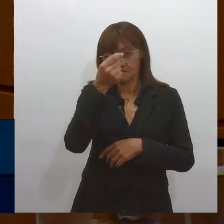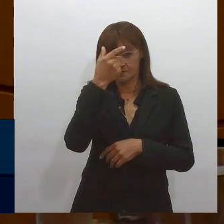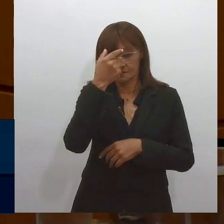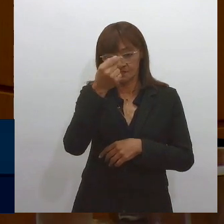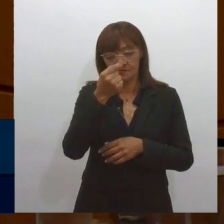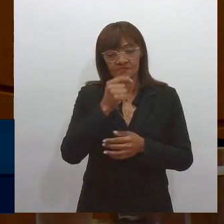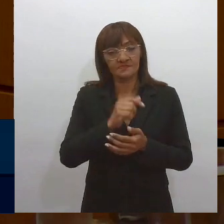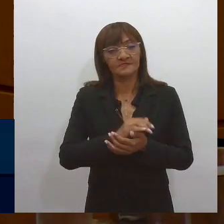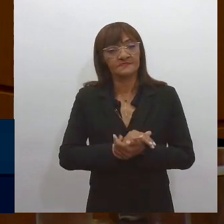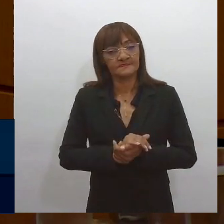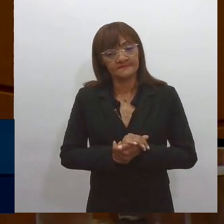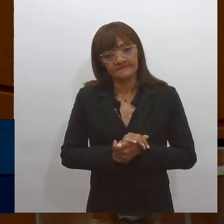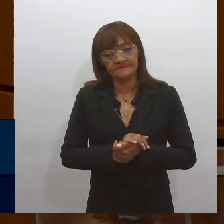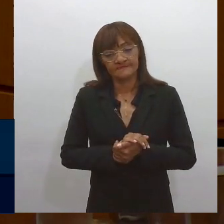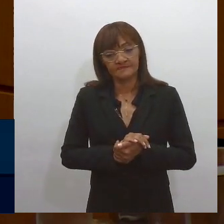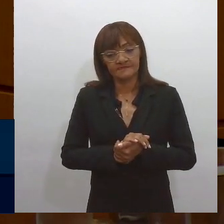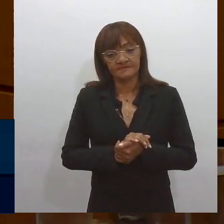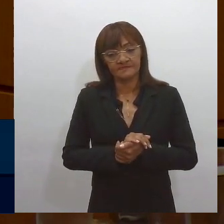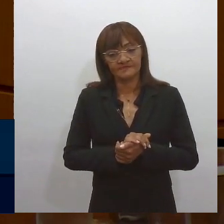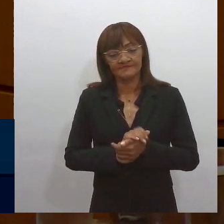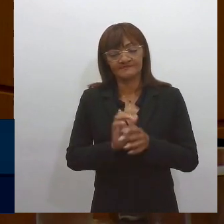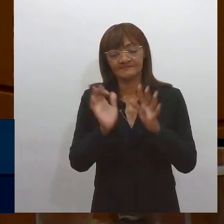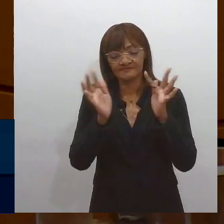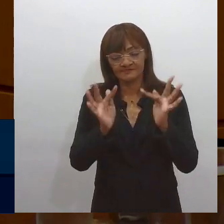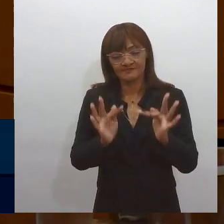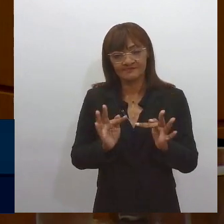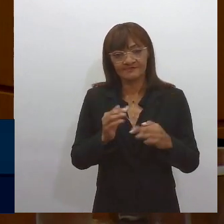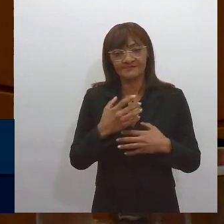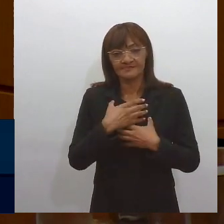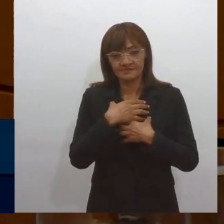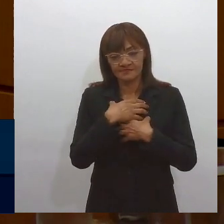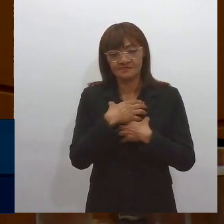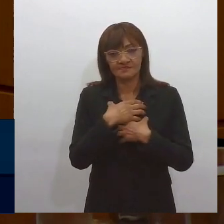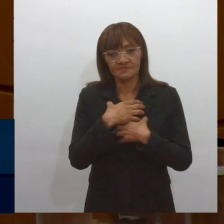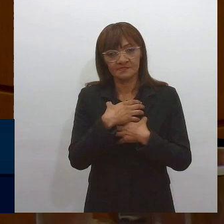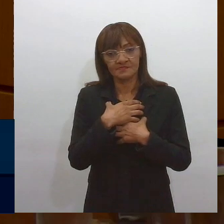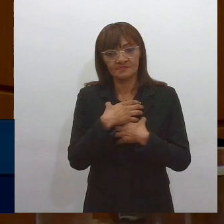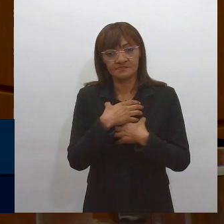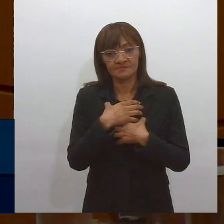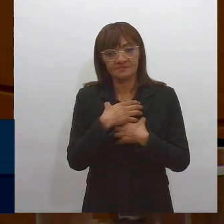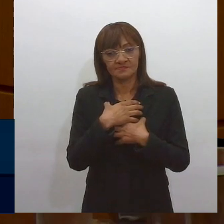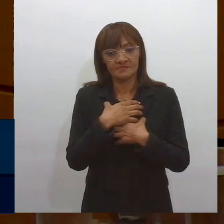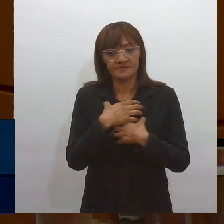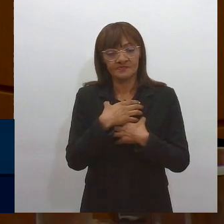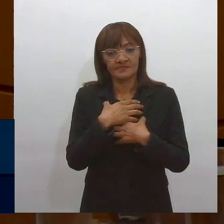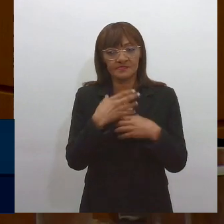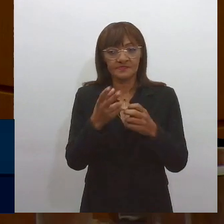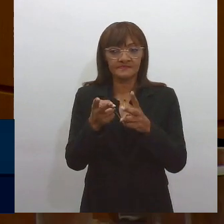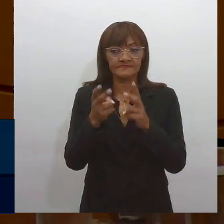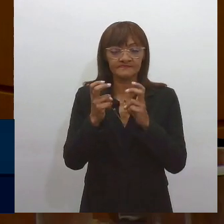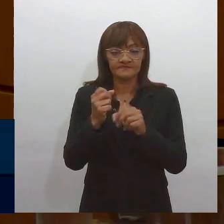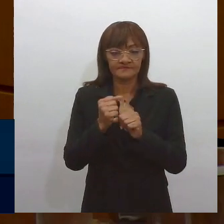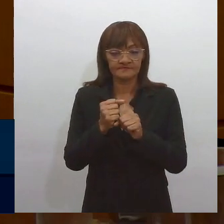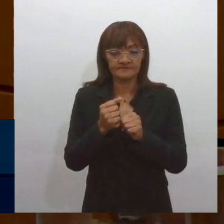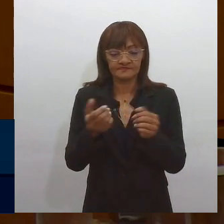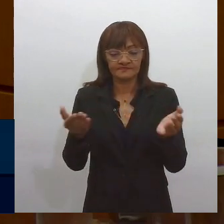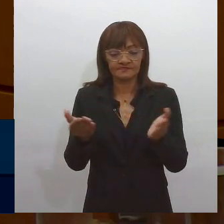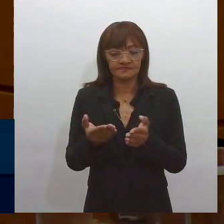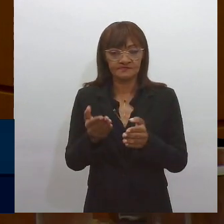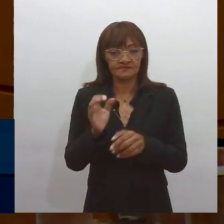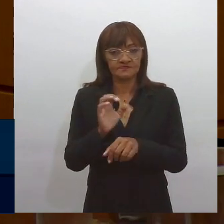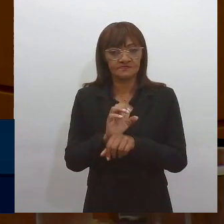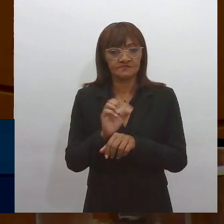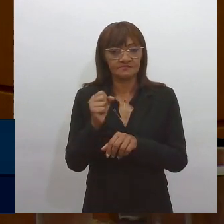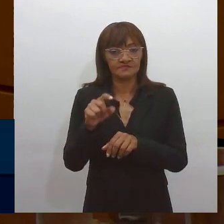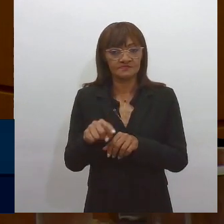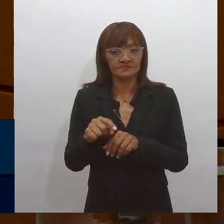feliz de ver que o Estado está avançando cada vez mais deixar aqui